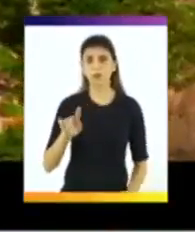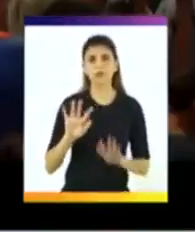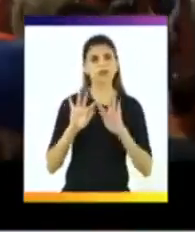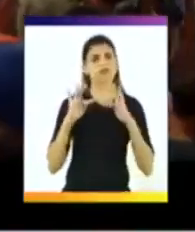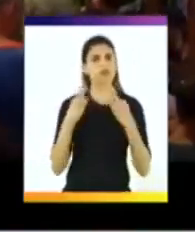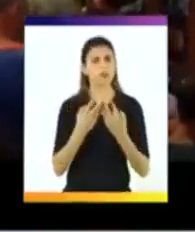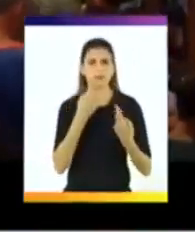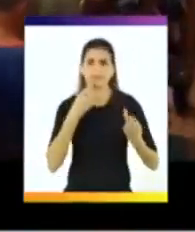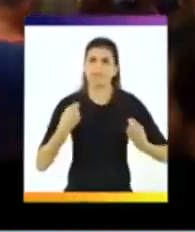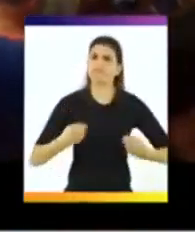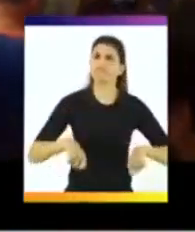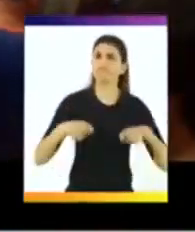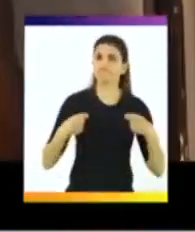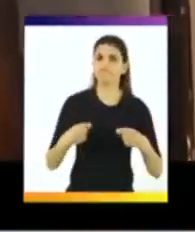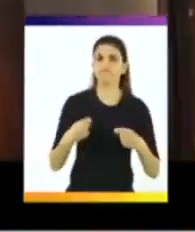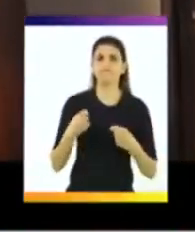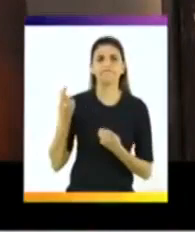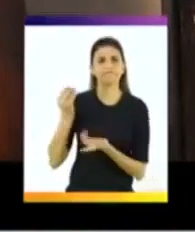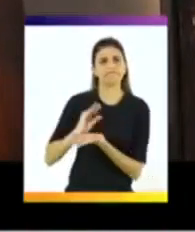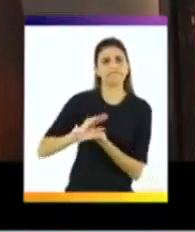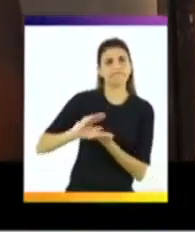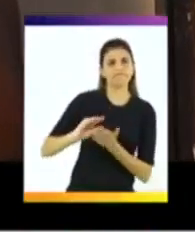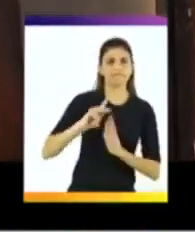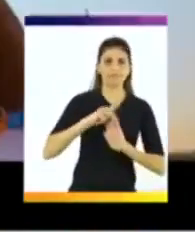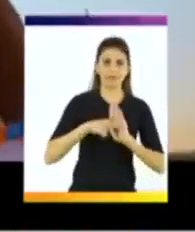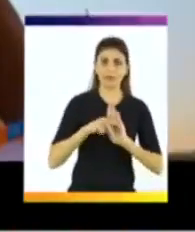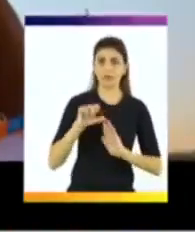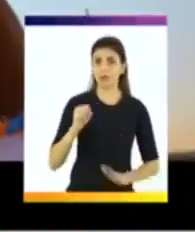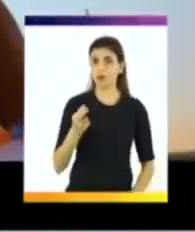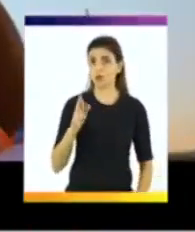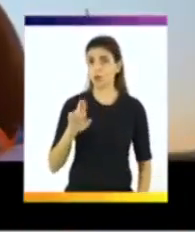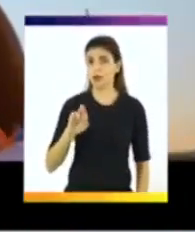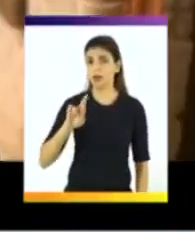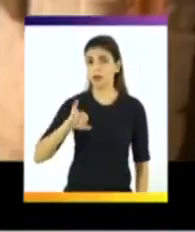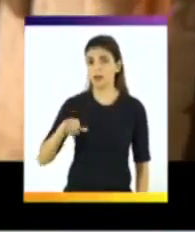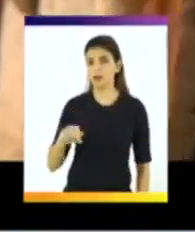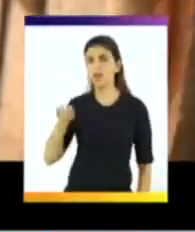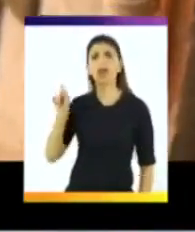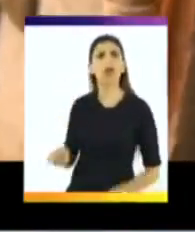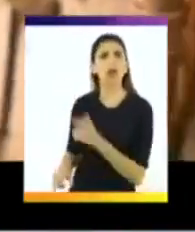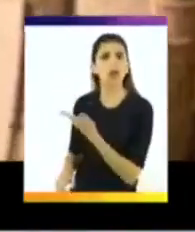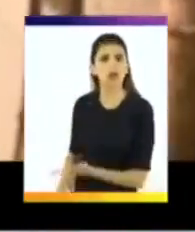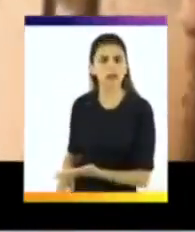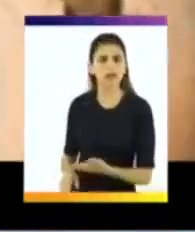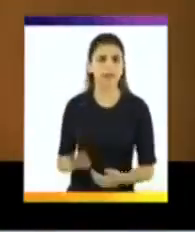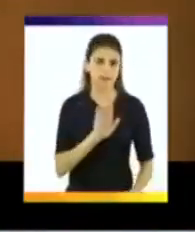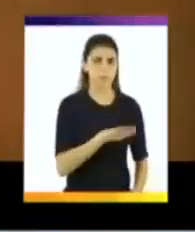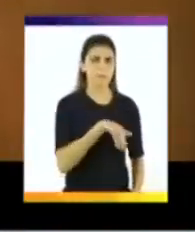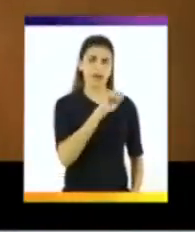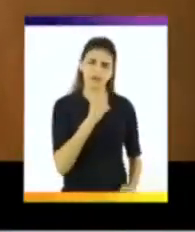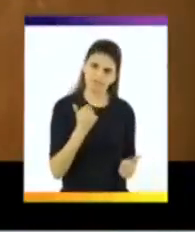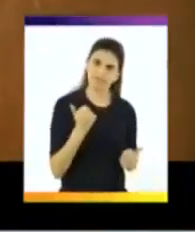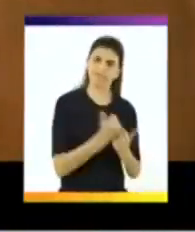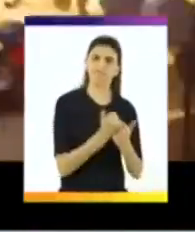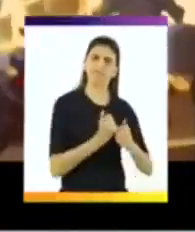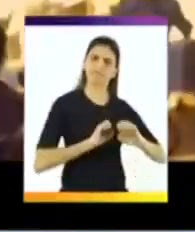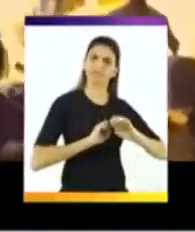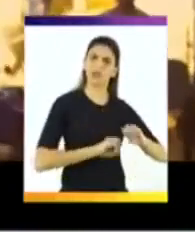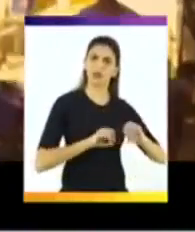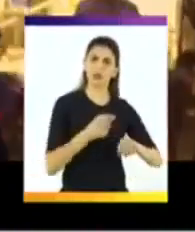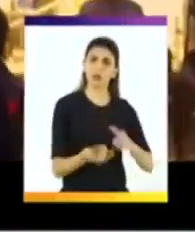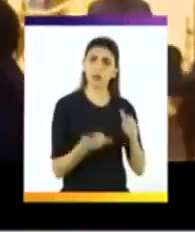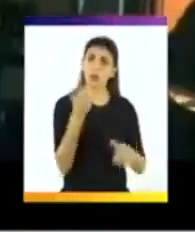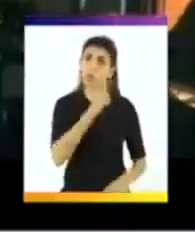dos presidentes da república essa pergunta Quem é esse cara ela aparece muito olha aí ó você tá vendo na sua imagem quem é esse cara